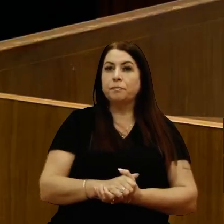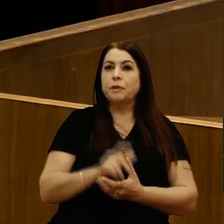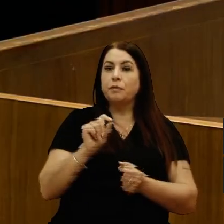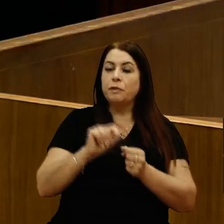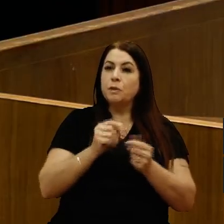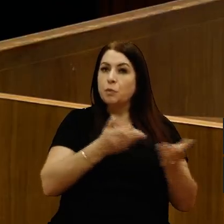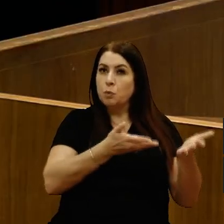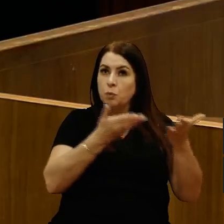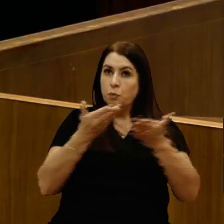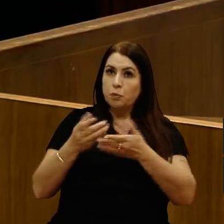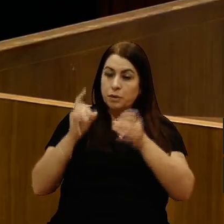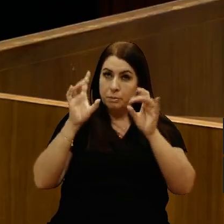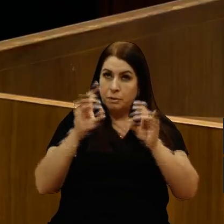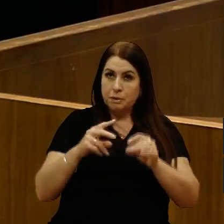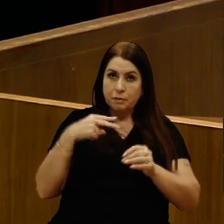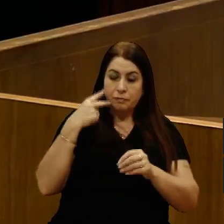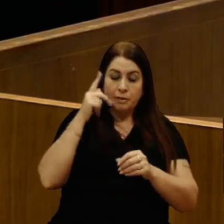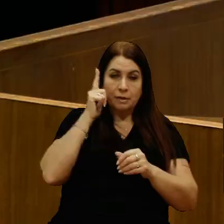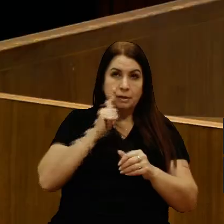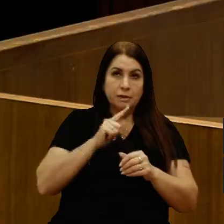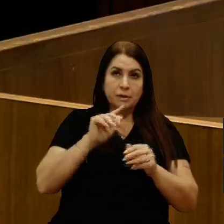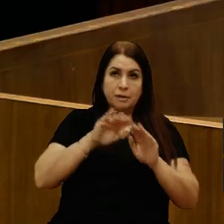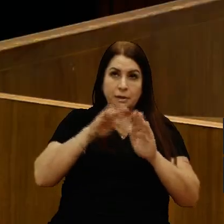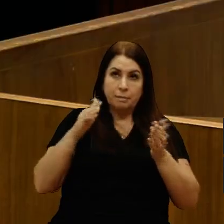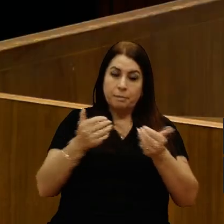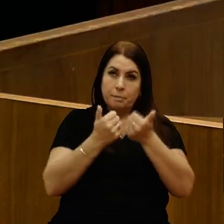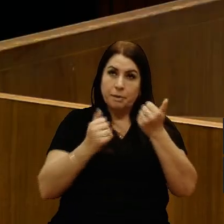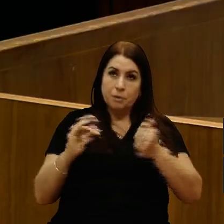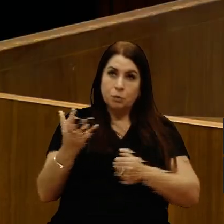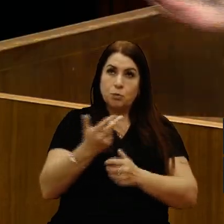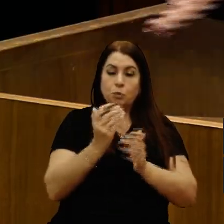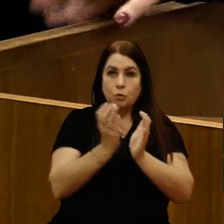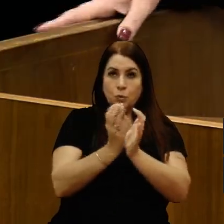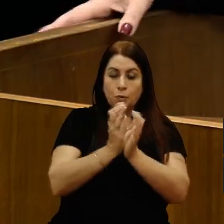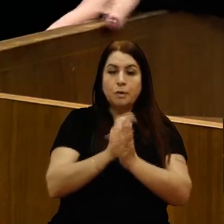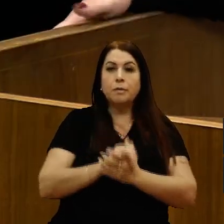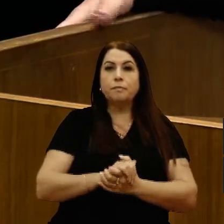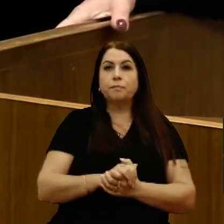convite especial, vereador Lucas, à mesa, a todos os colegas,